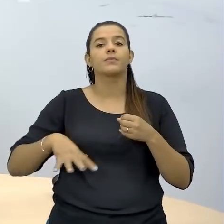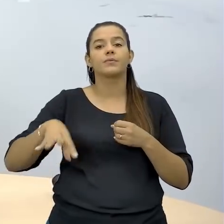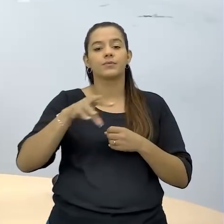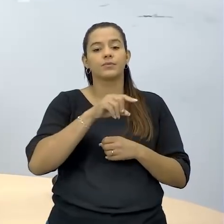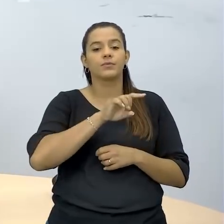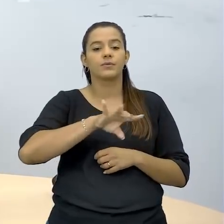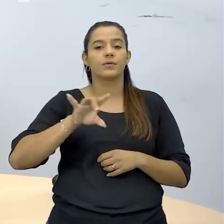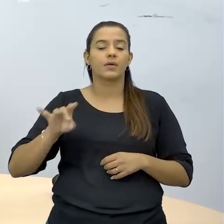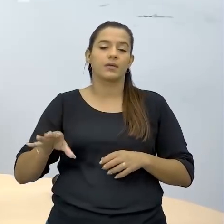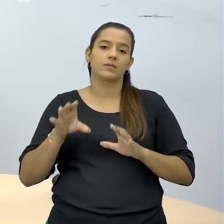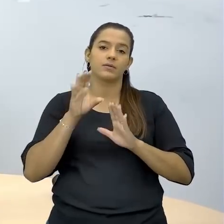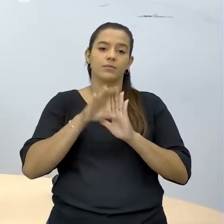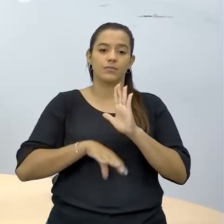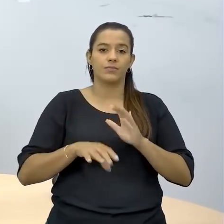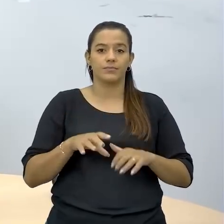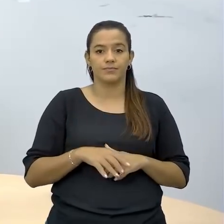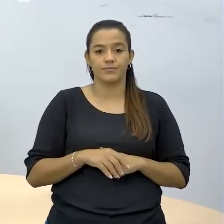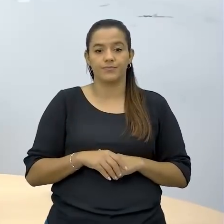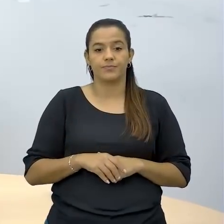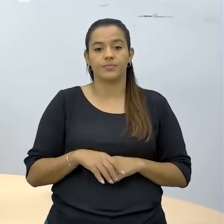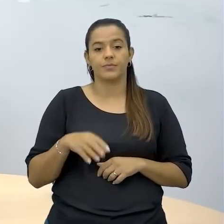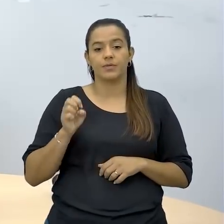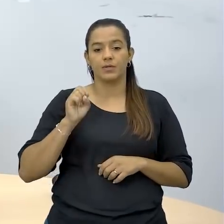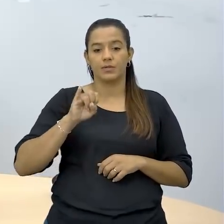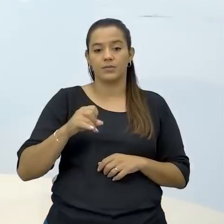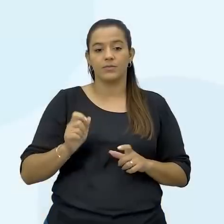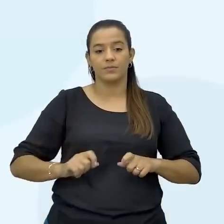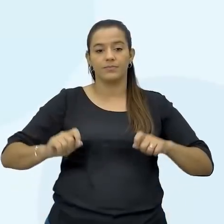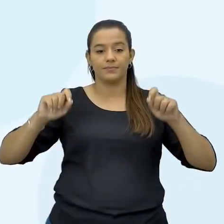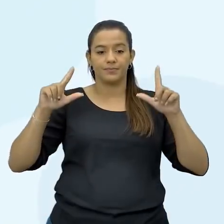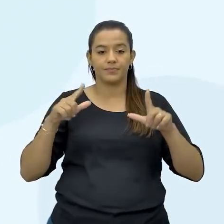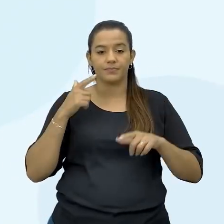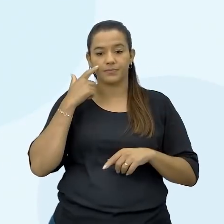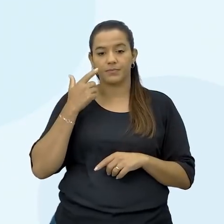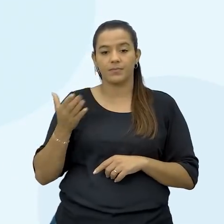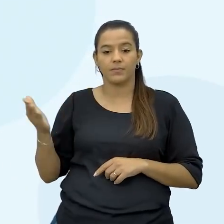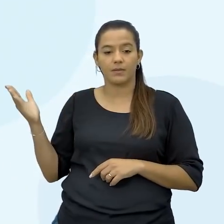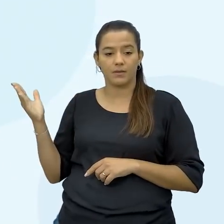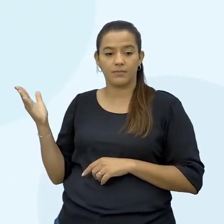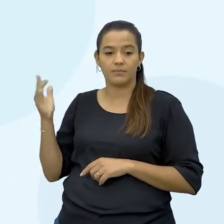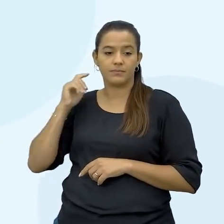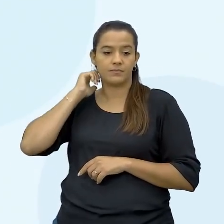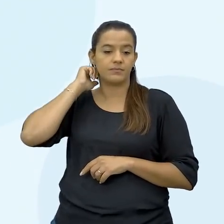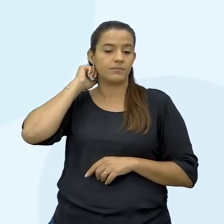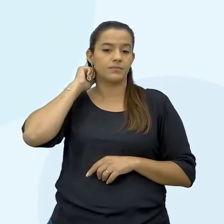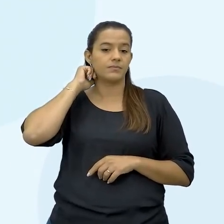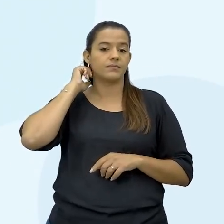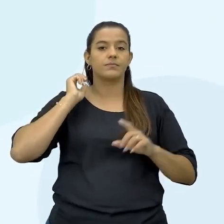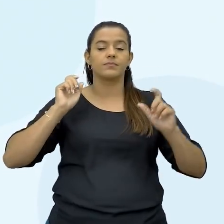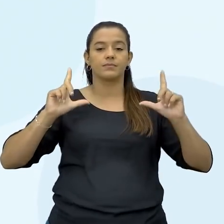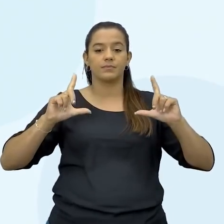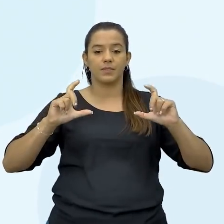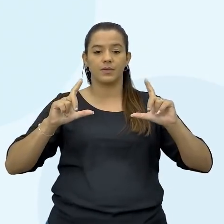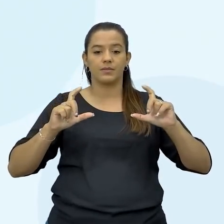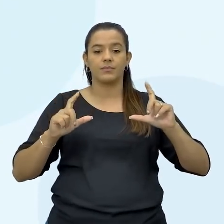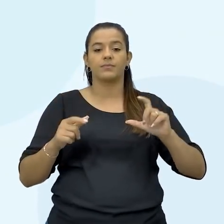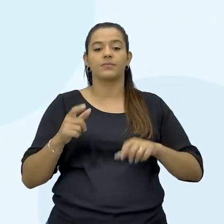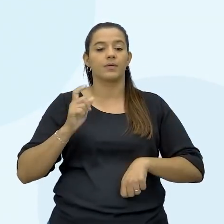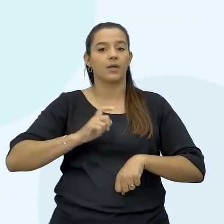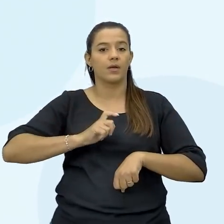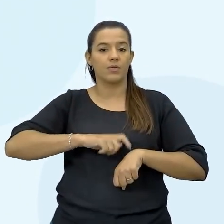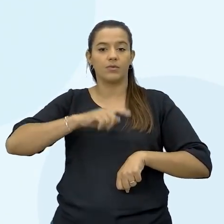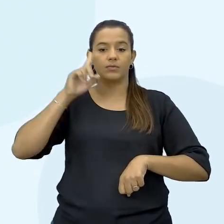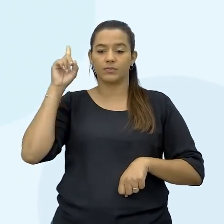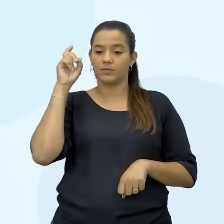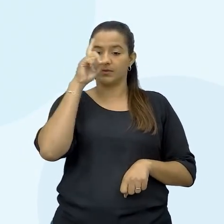da unidade curricular. Então, se vocês olharem agora no próximo slide, nós colocamos aqui a foto já do Start, Hora do Desafio,